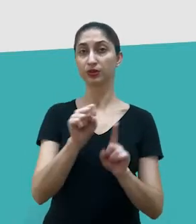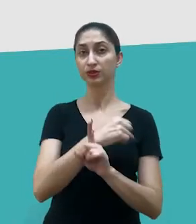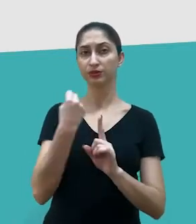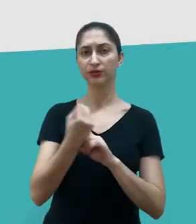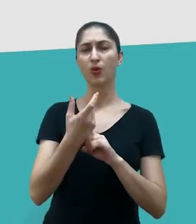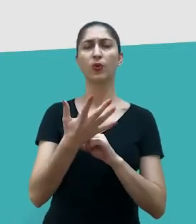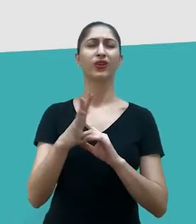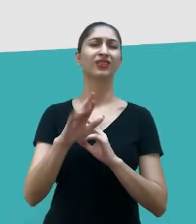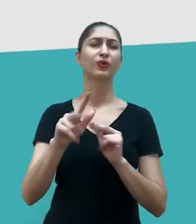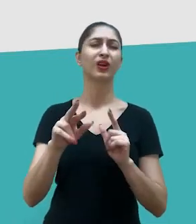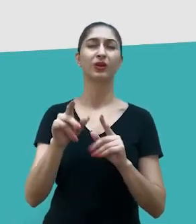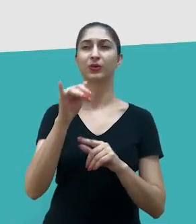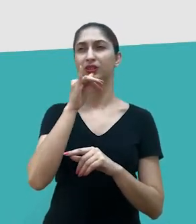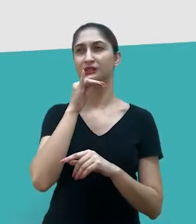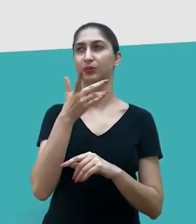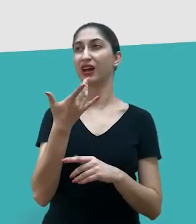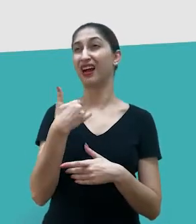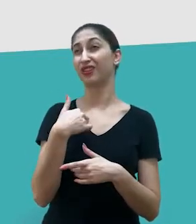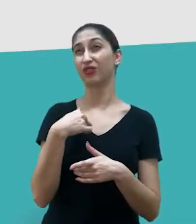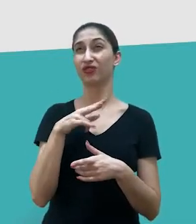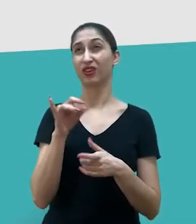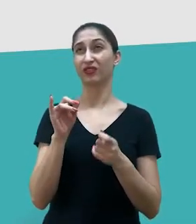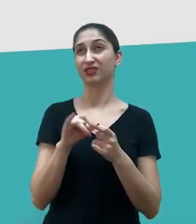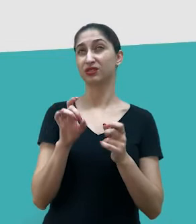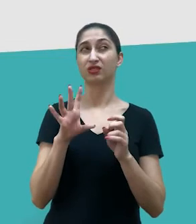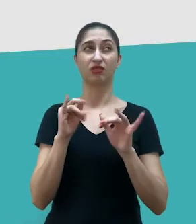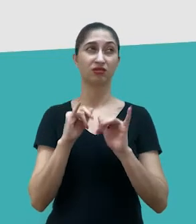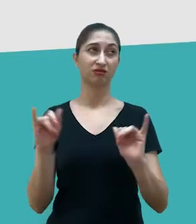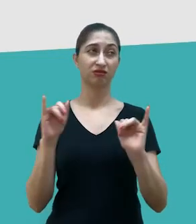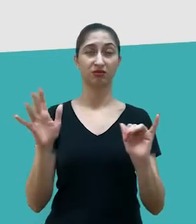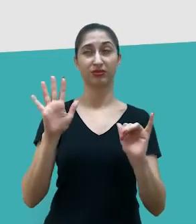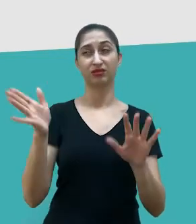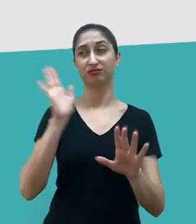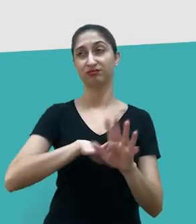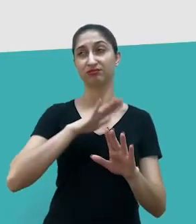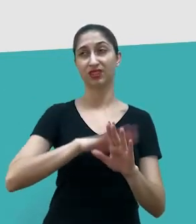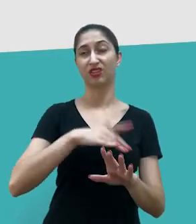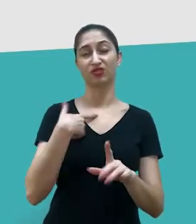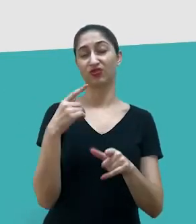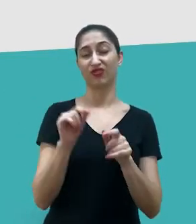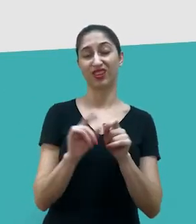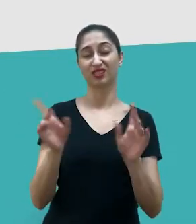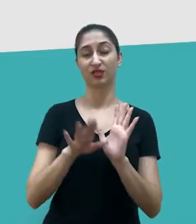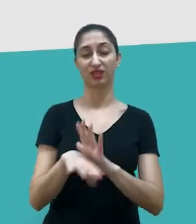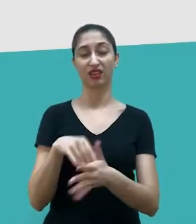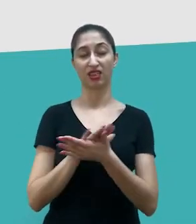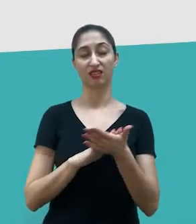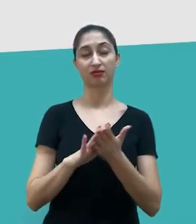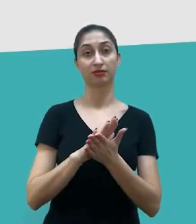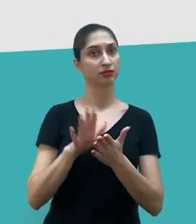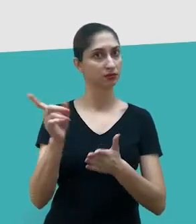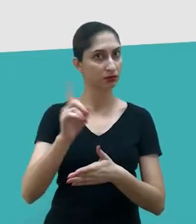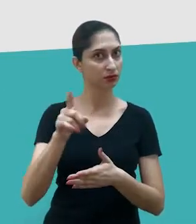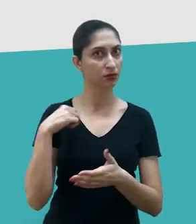que é greenwashing? Eu faço alguma coisa só para fazer publicidade, mas na verdade eu não faço. E hoje, nós, enquanto consumidores,